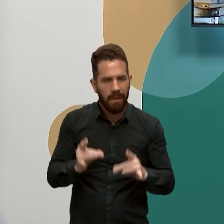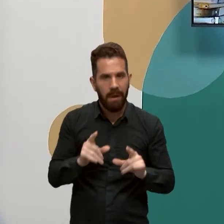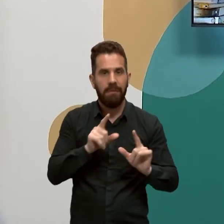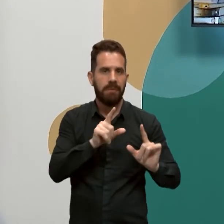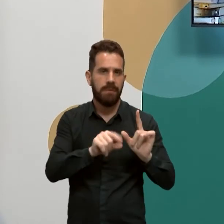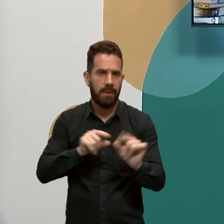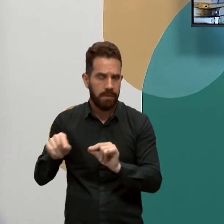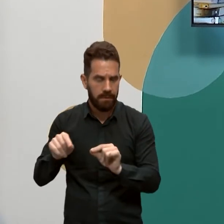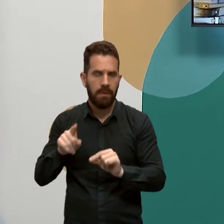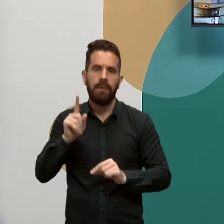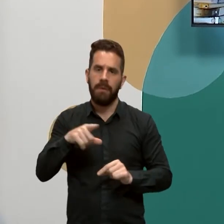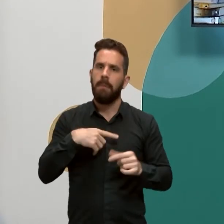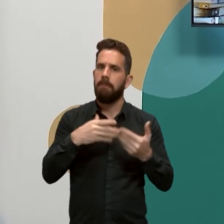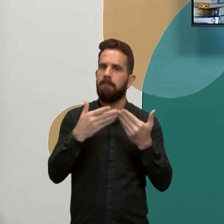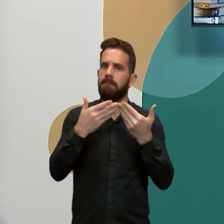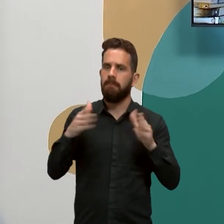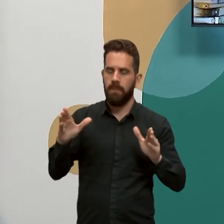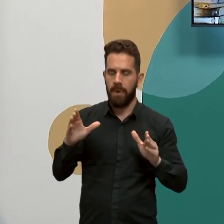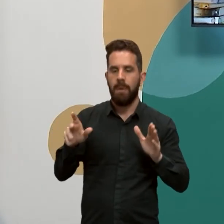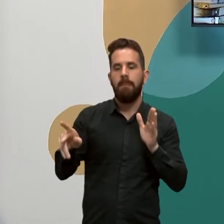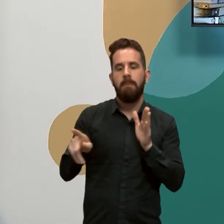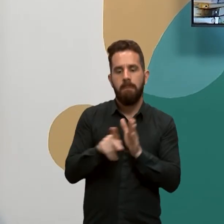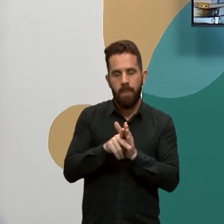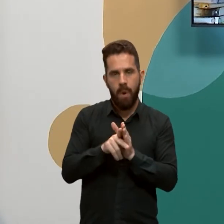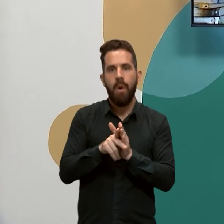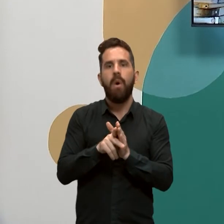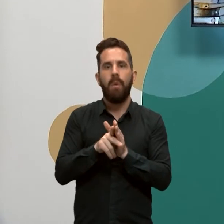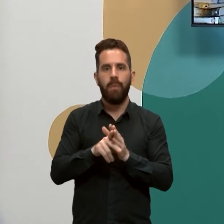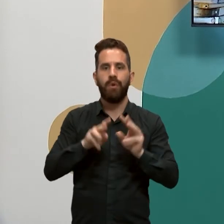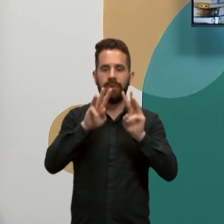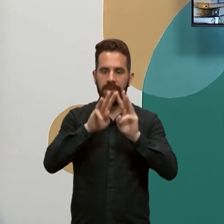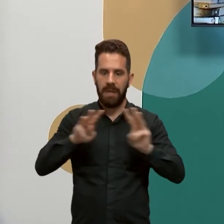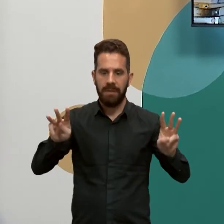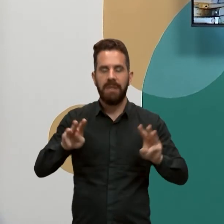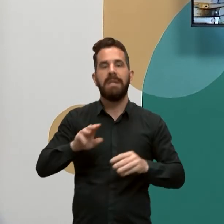estão disponíveis no site CELI, que é